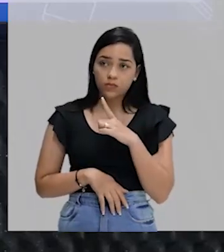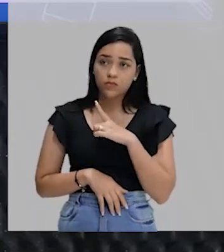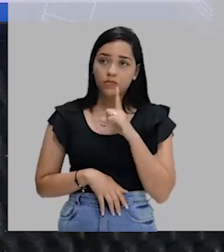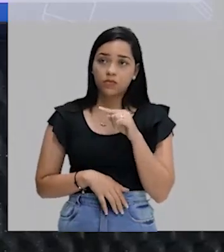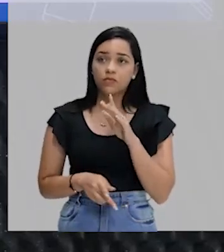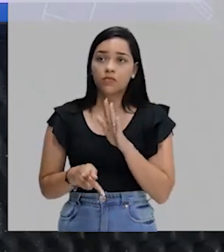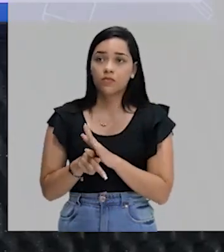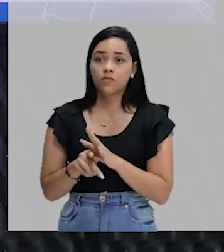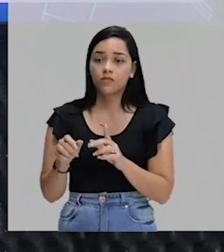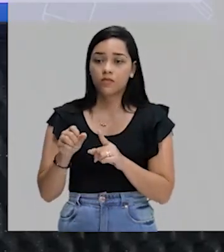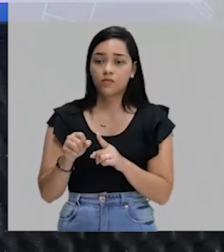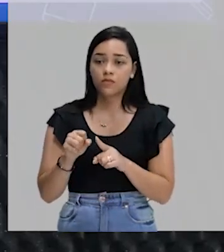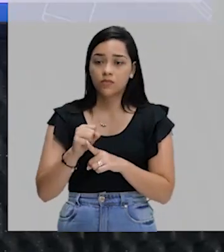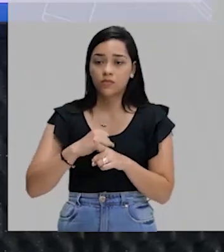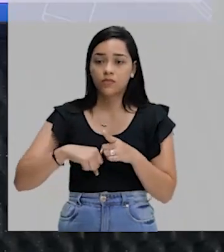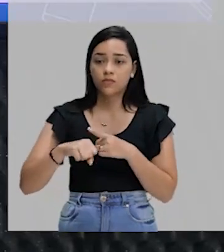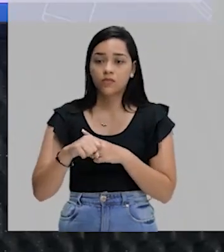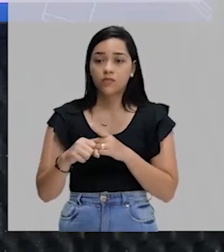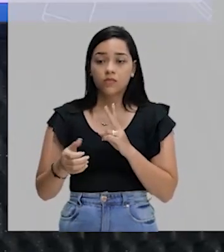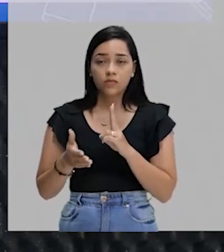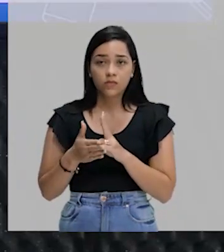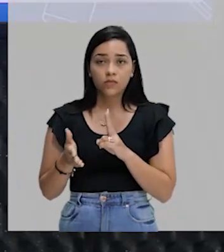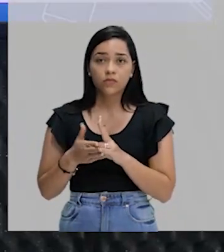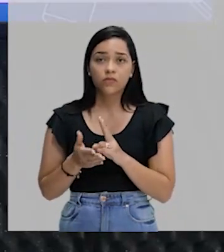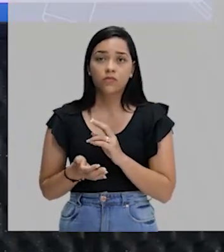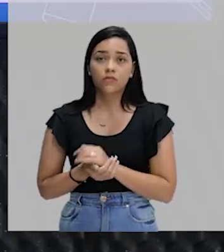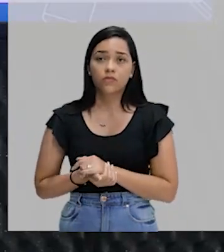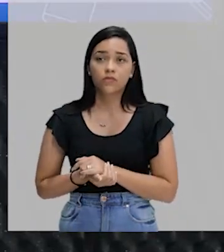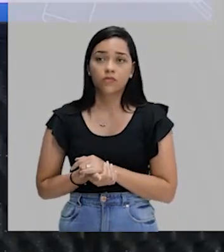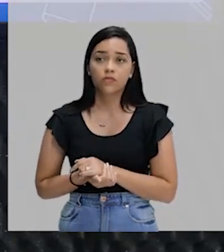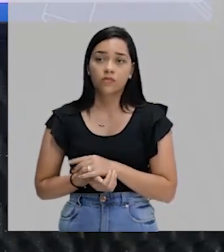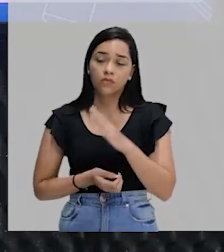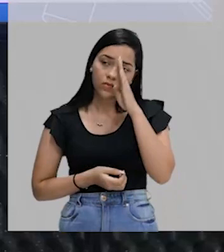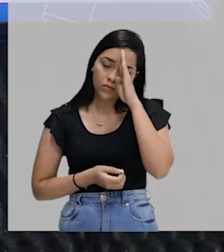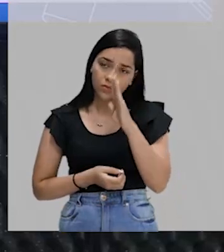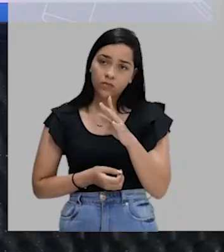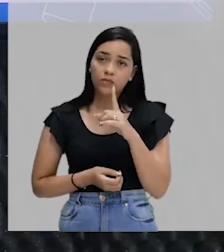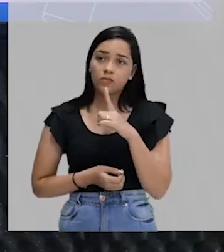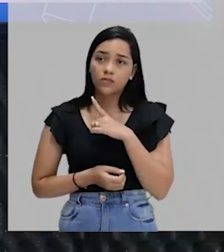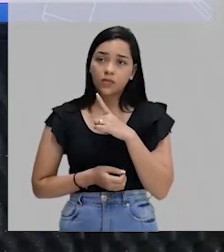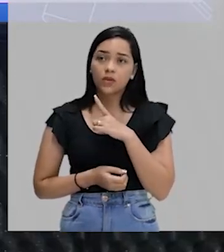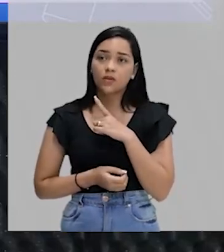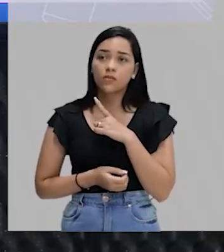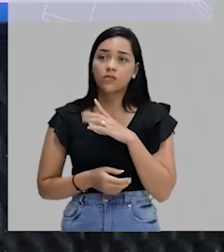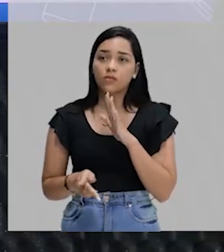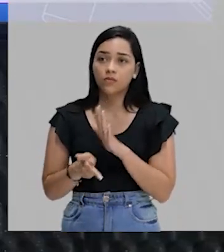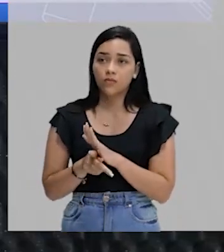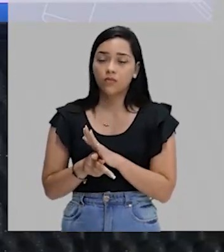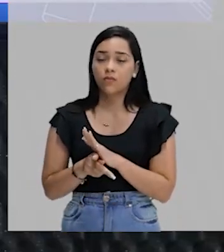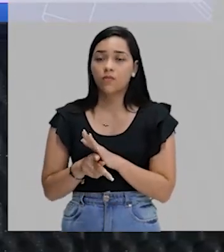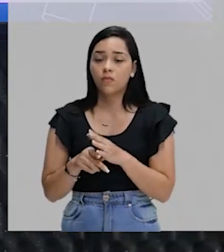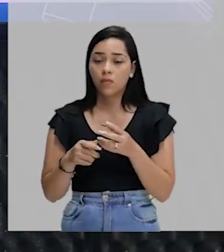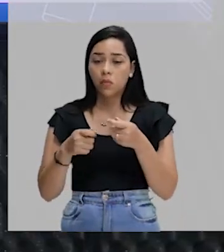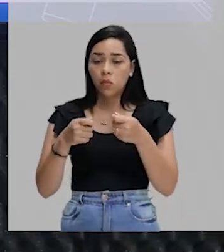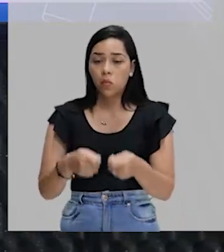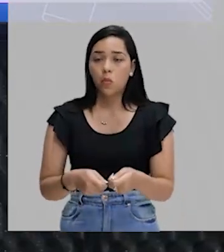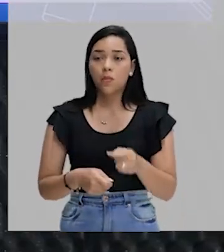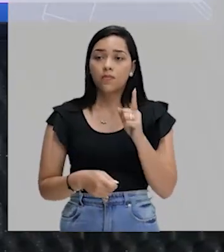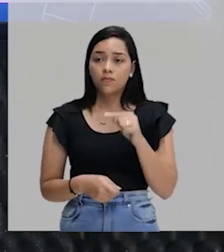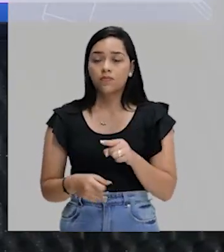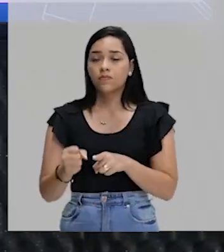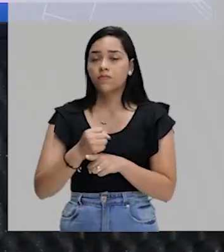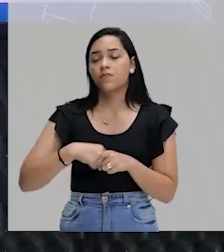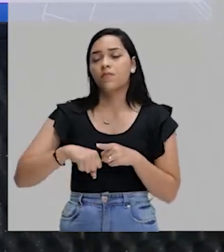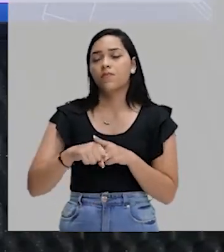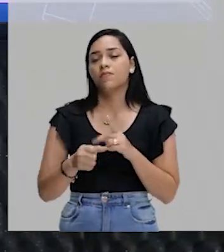são as sociedades indígenas. Os principais protagonistas dessa resistência são as